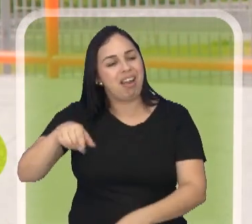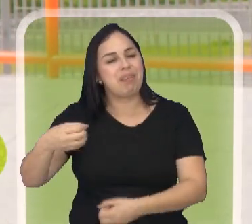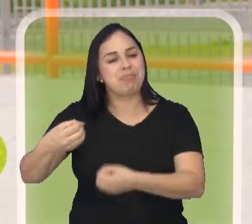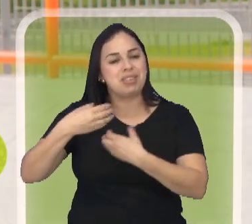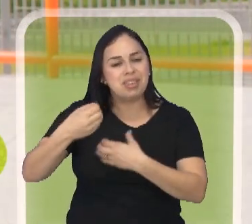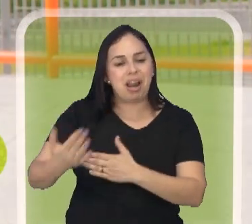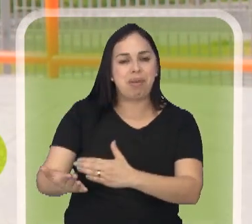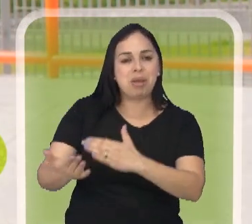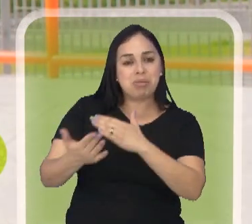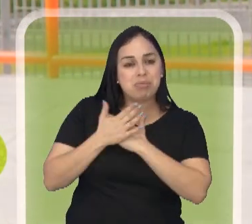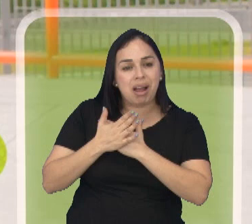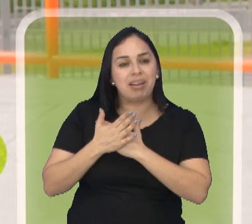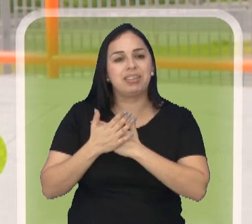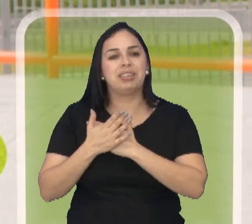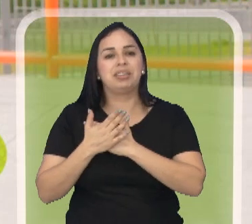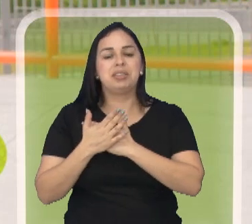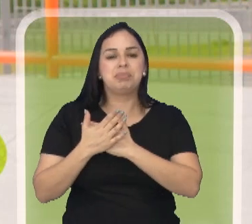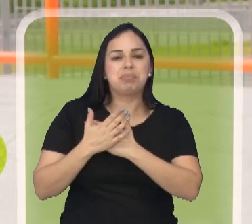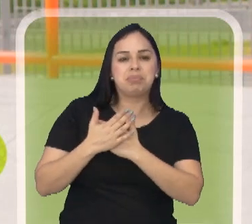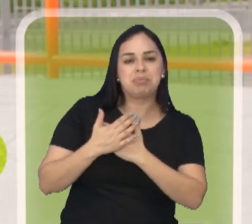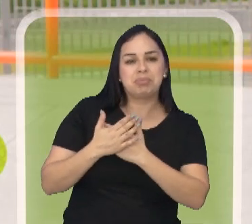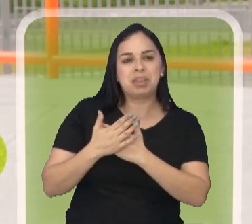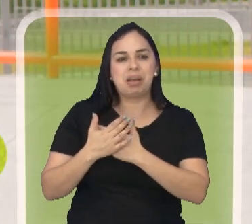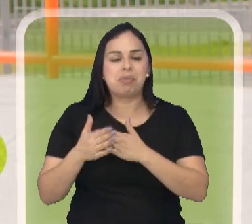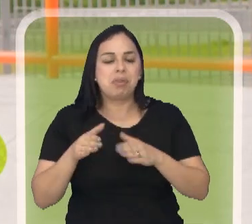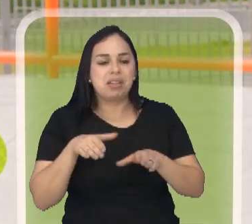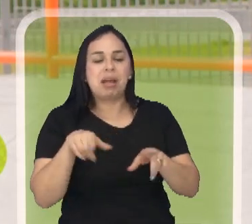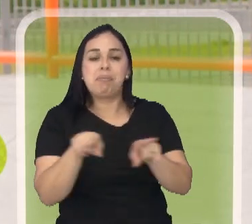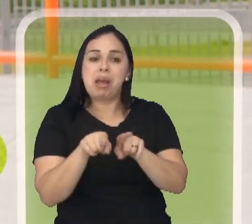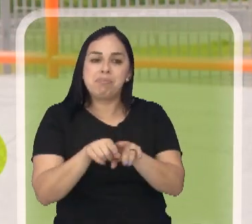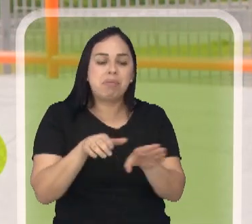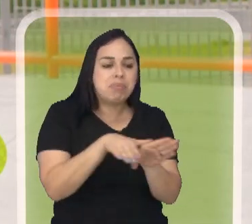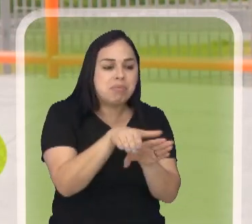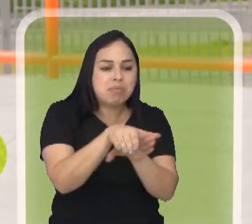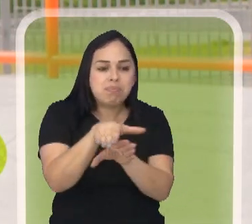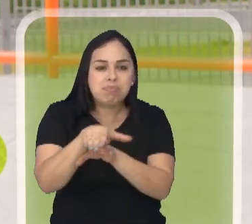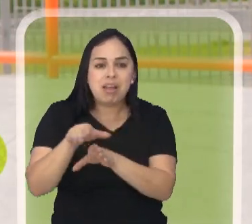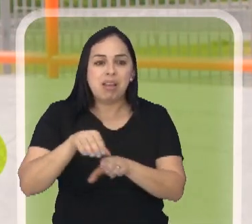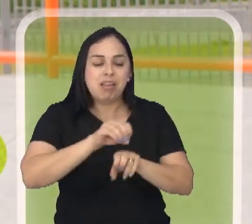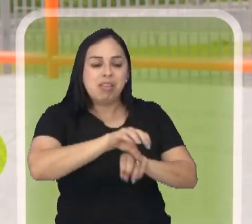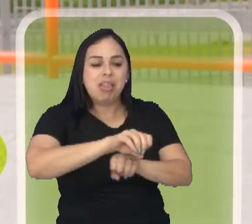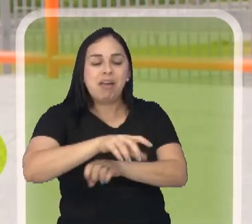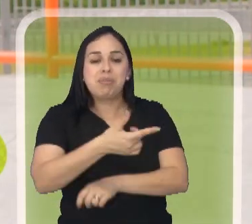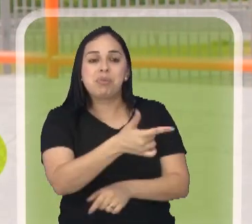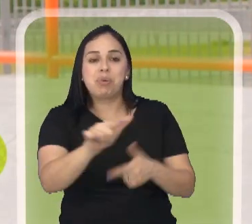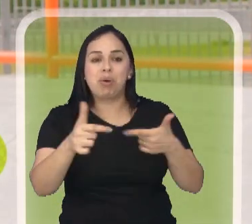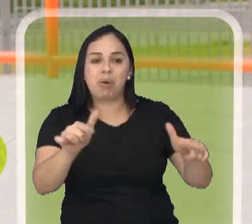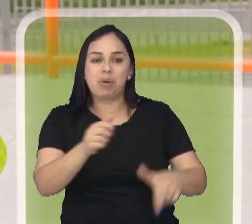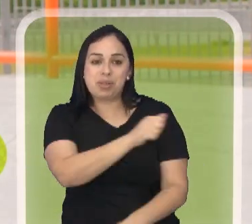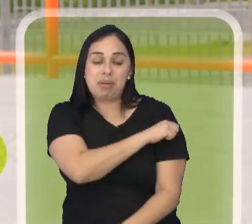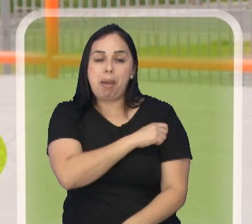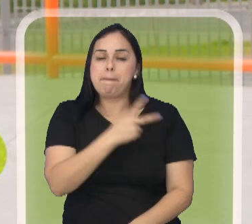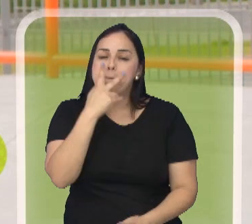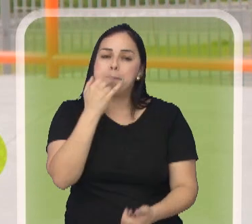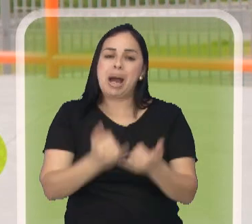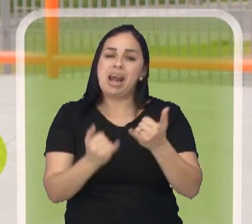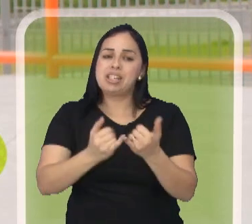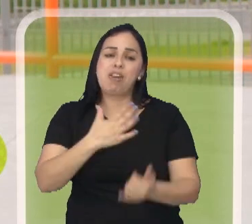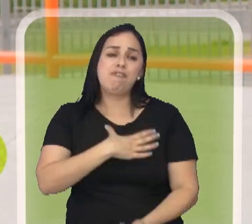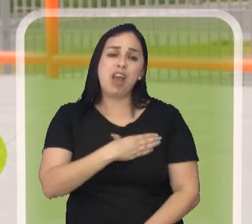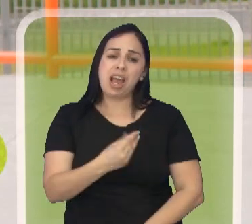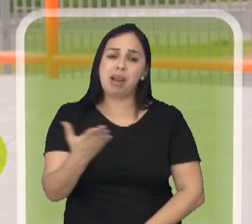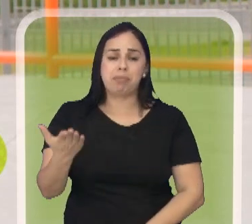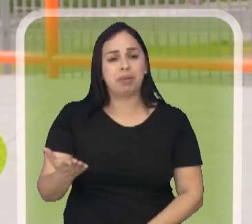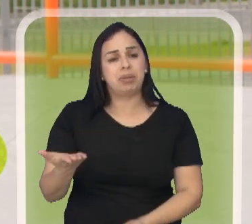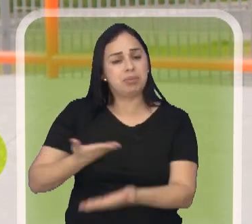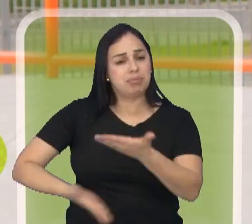ela me ajudava passando a modalidade para os outros alunos e é uma amiga, é como uma filha que eu tenho e a gente tem